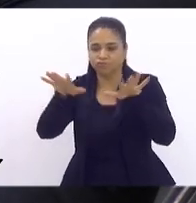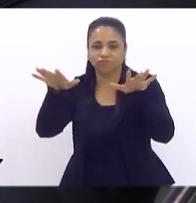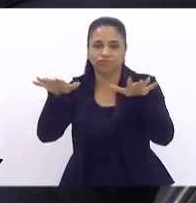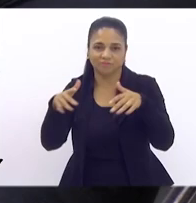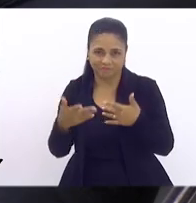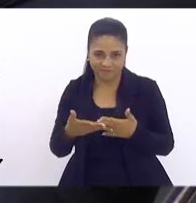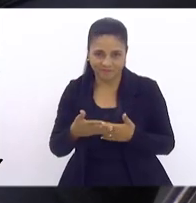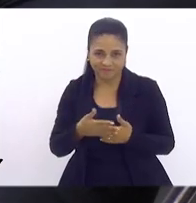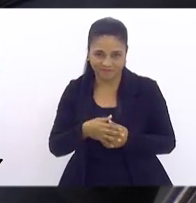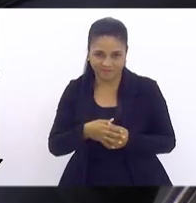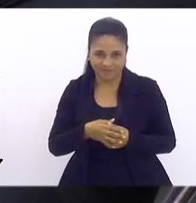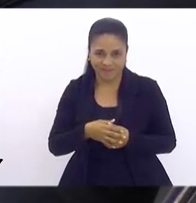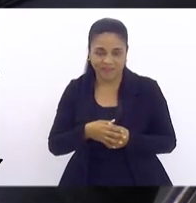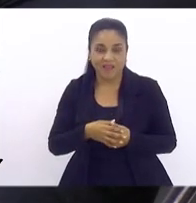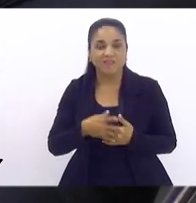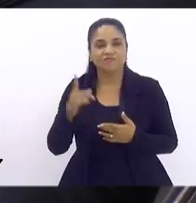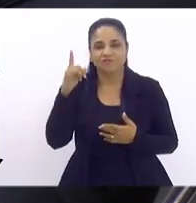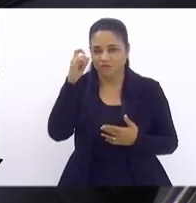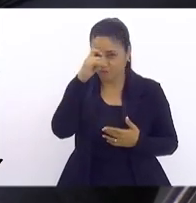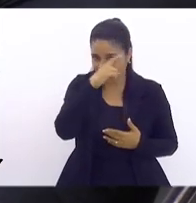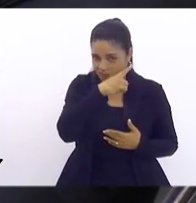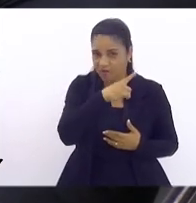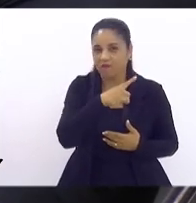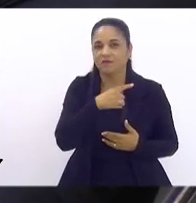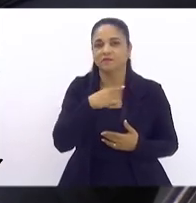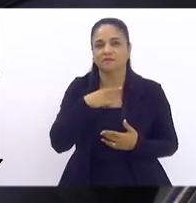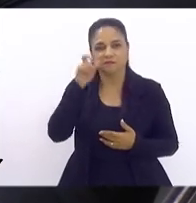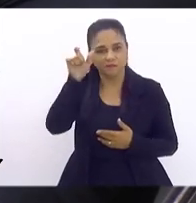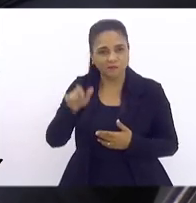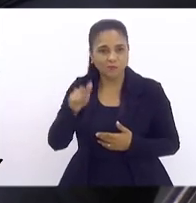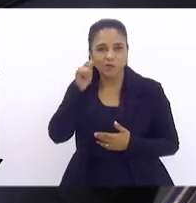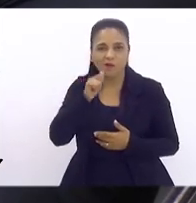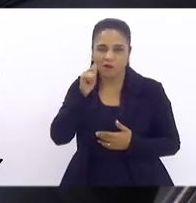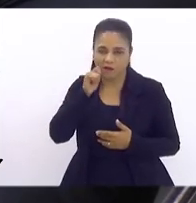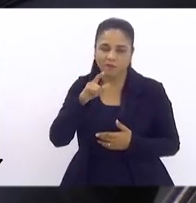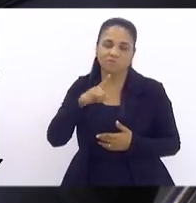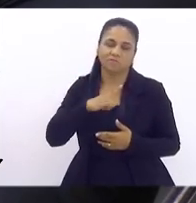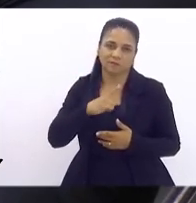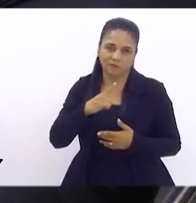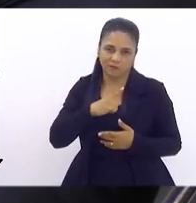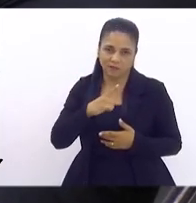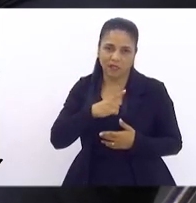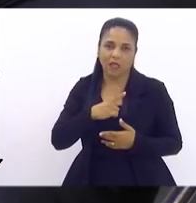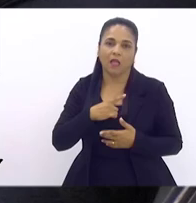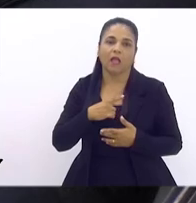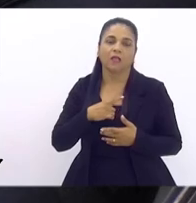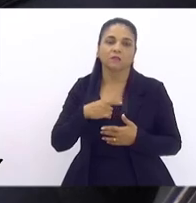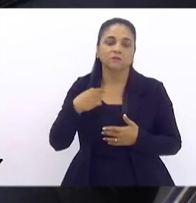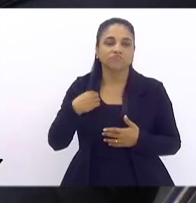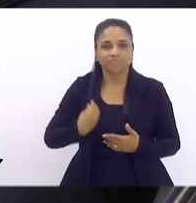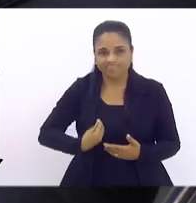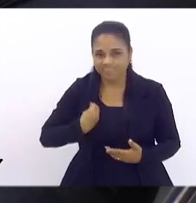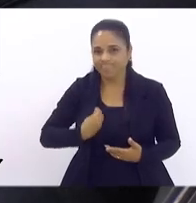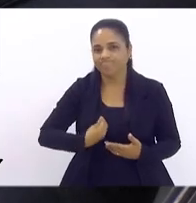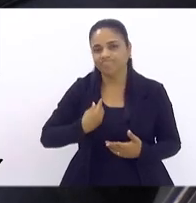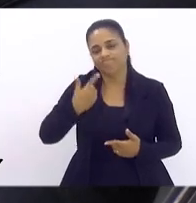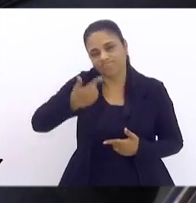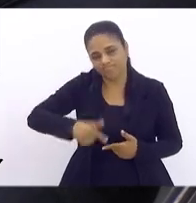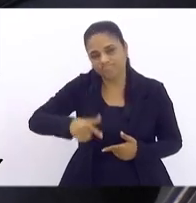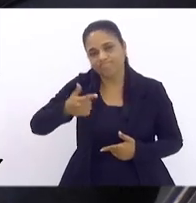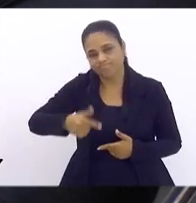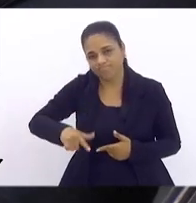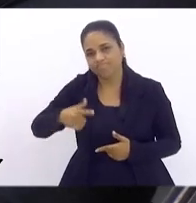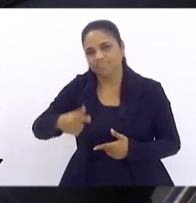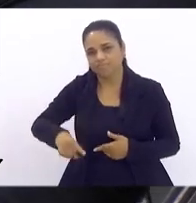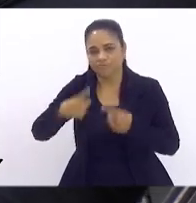E aí é uma grande dificuldade que essas mulheres enfrentam de o tempo todo reviver essa violência